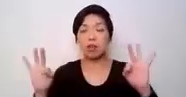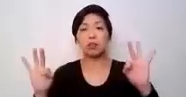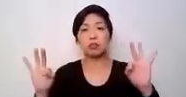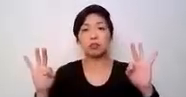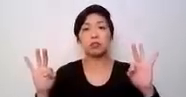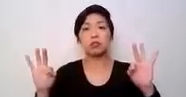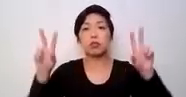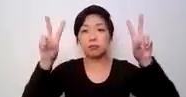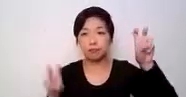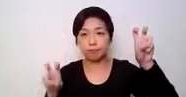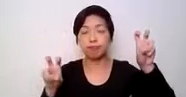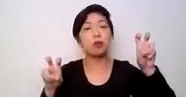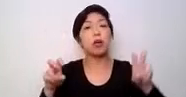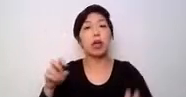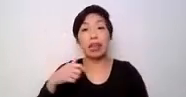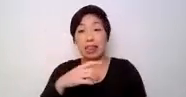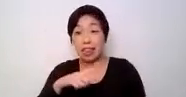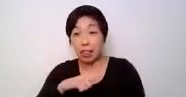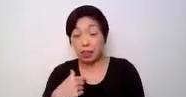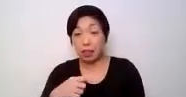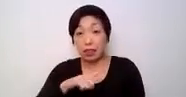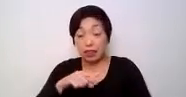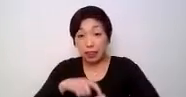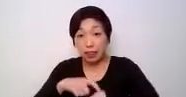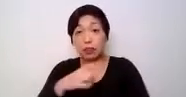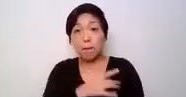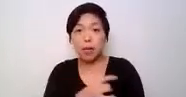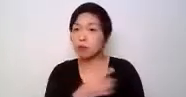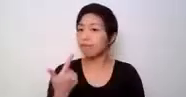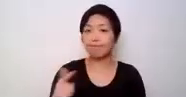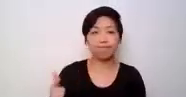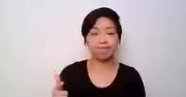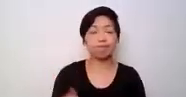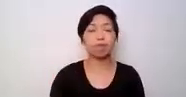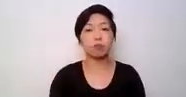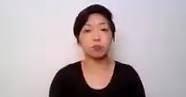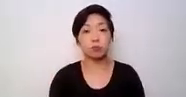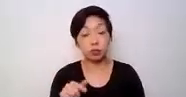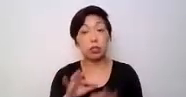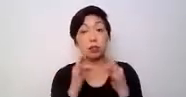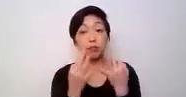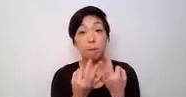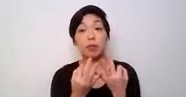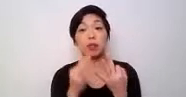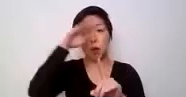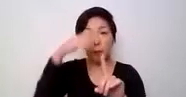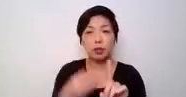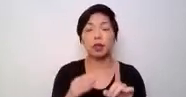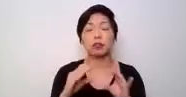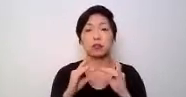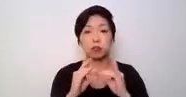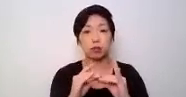e do conjunto analisado os mausoléus de Carlos Marighella e da família Odebrecht são as propostas mais